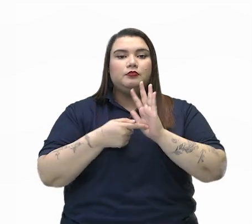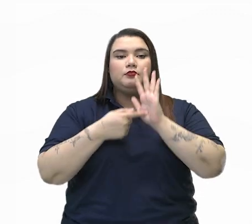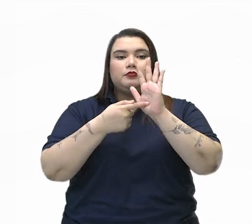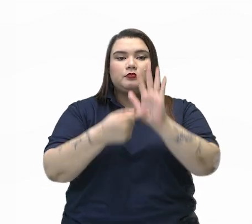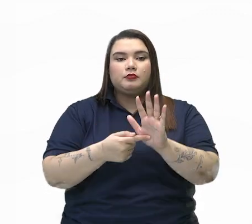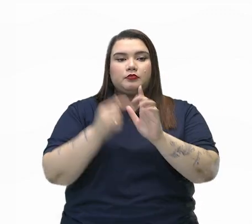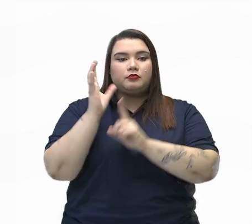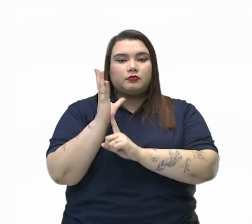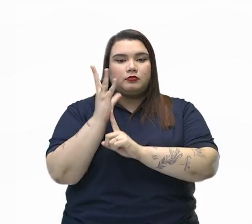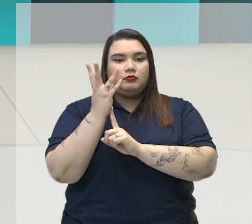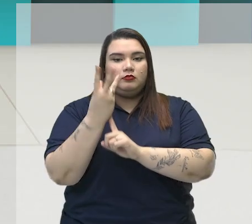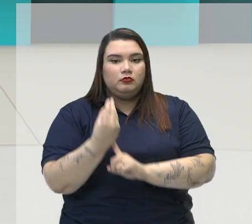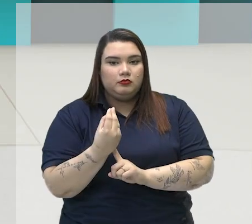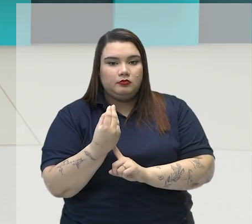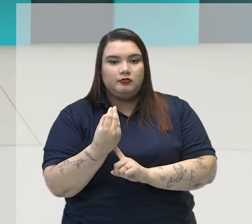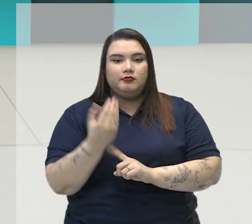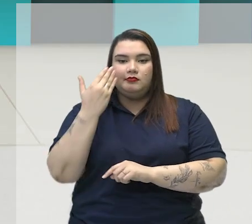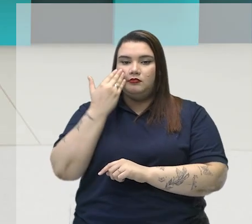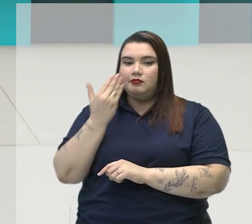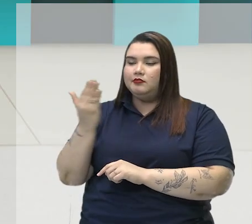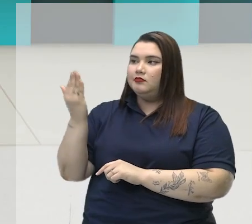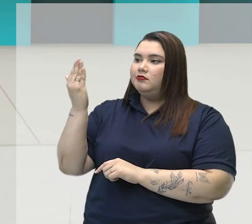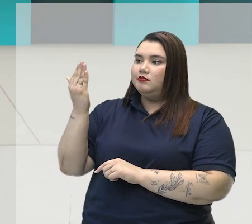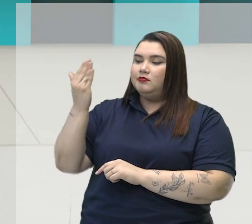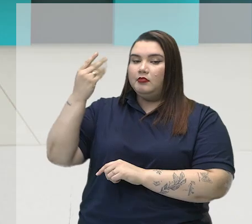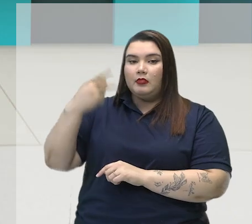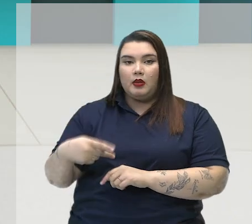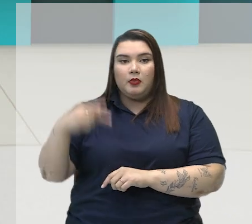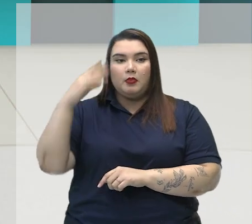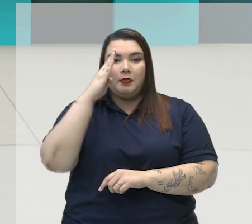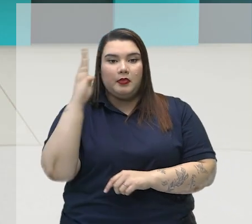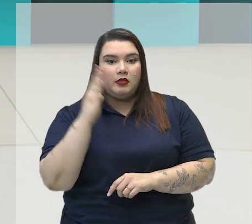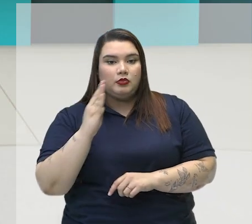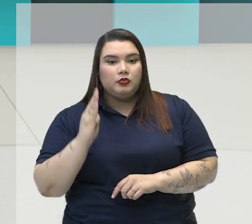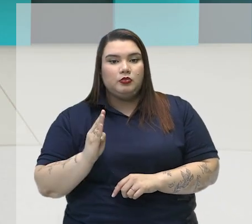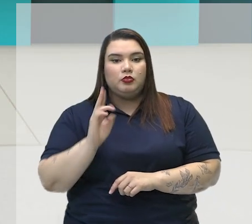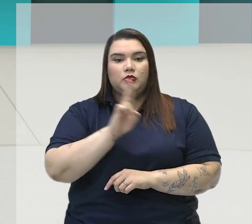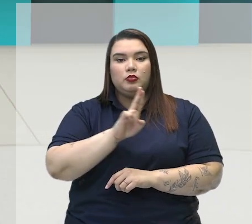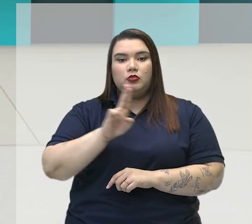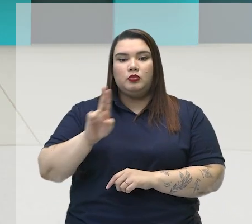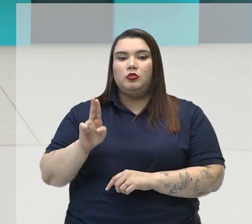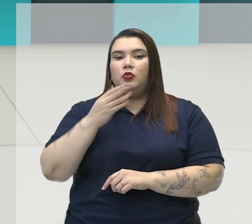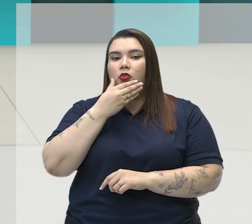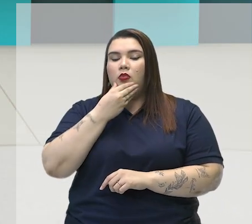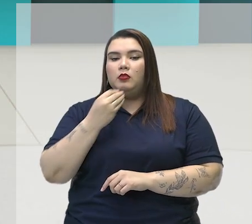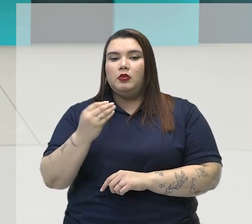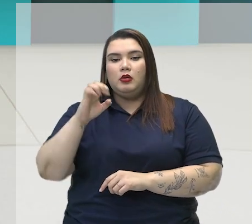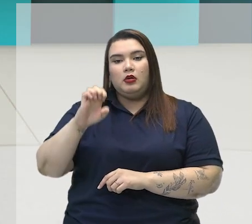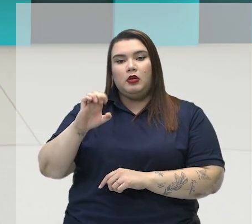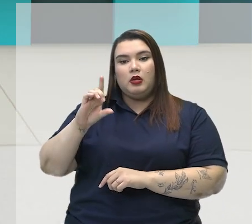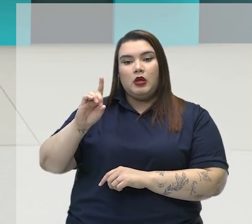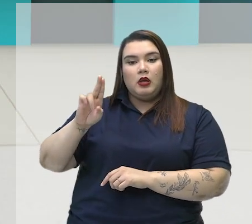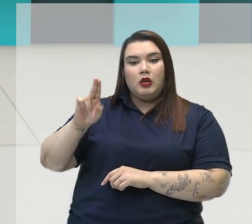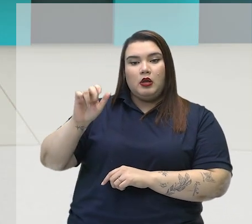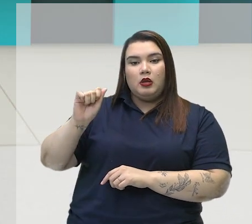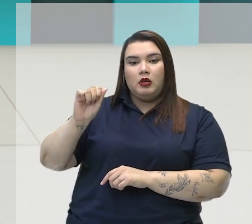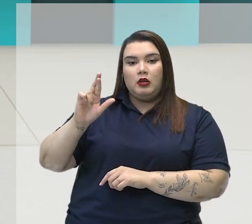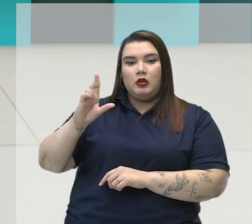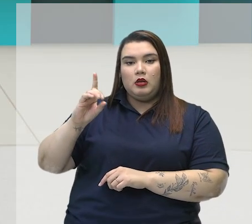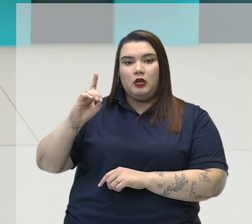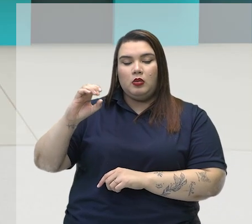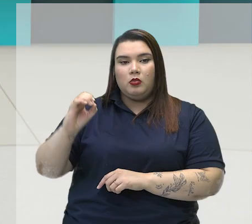mostrar uma obra de um artista brasileiro chamado Eduardo Cobra, que